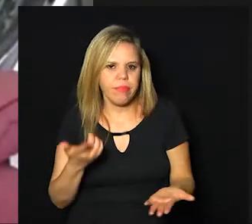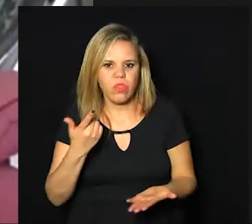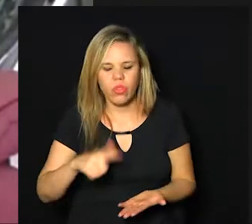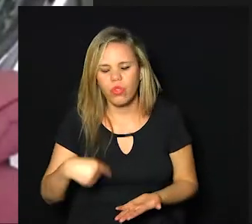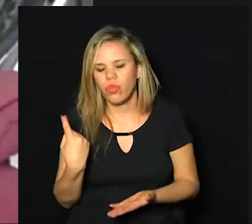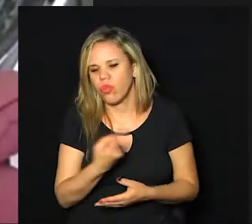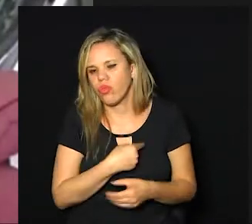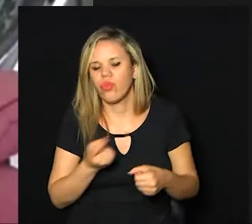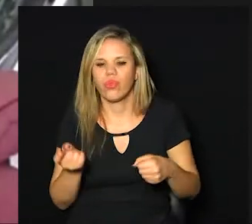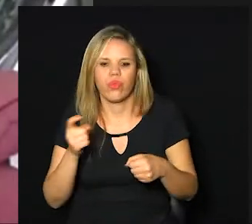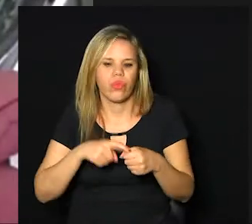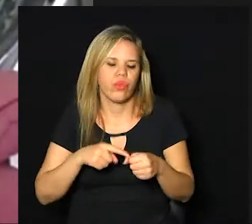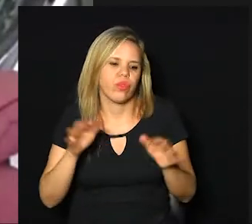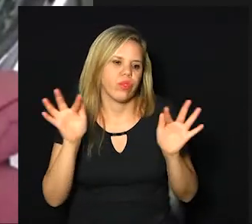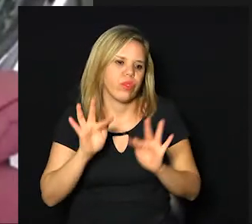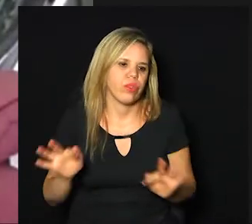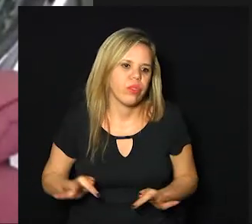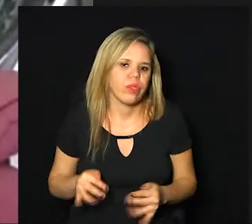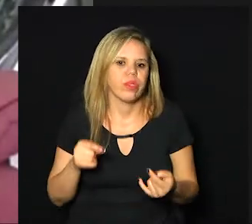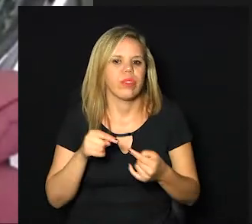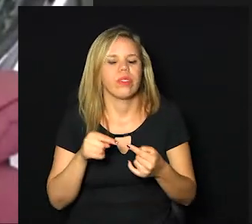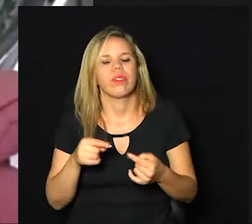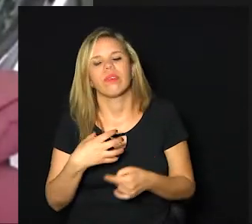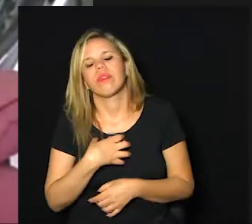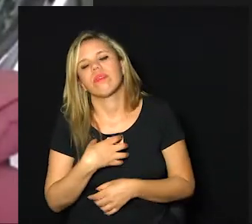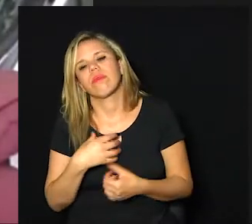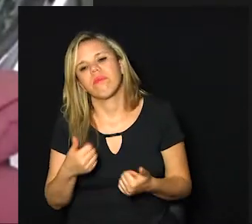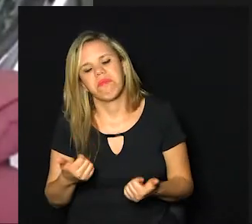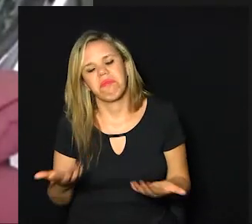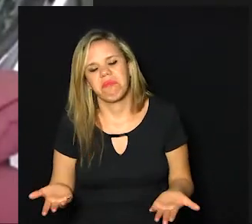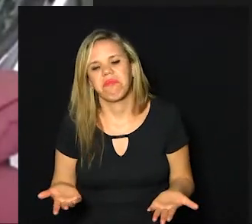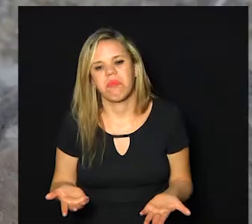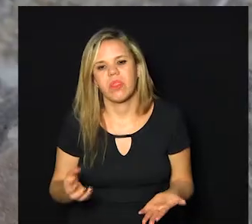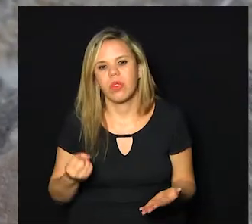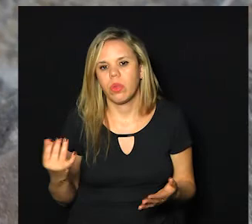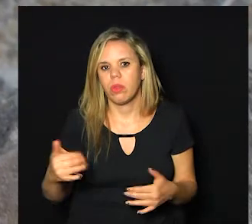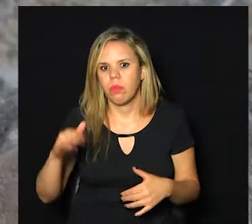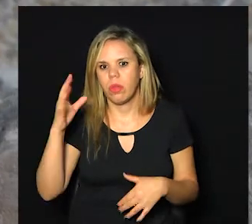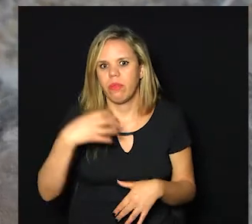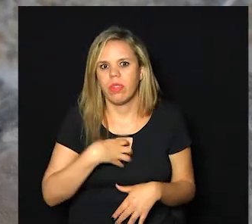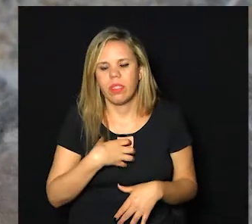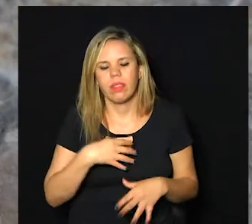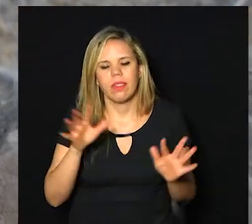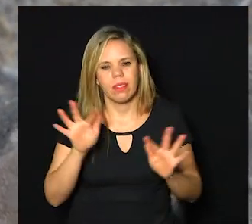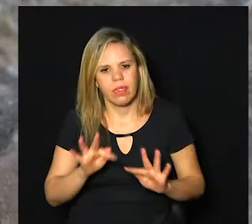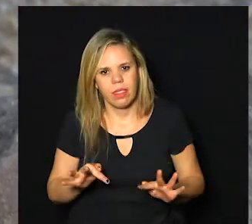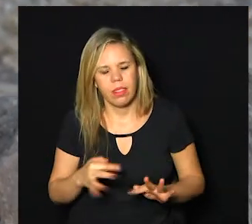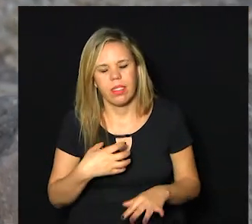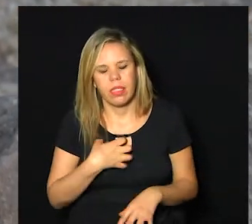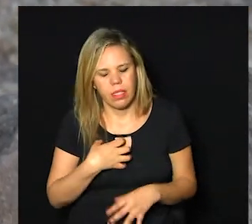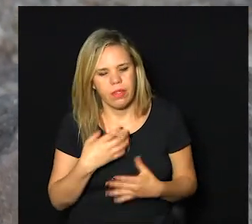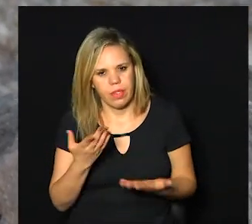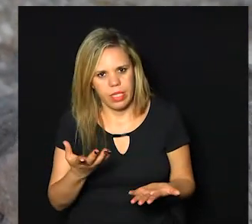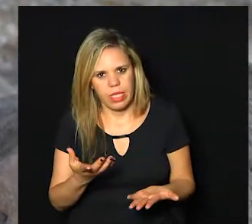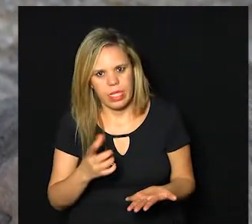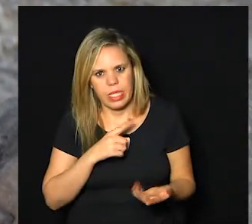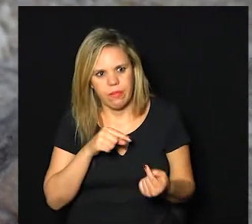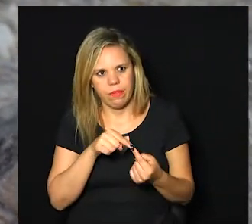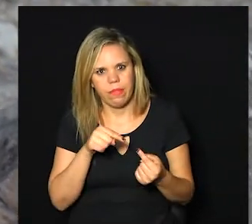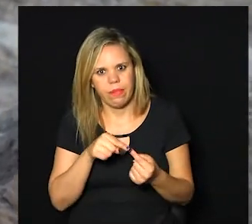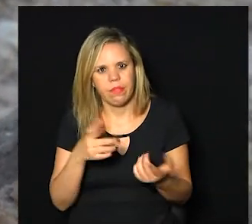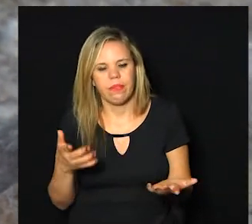novo, a gente volta naquela questão da felicidade estar ligada com a sensação de bem-estar. Então, quanto mais sensação de bem-estar, quanto mais satisfação eu